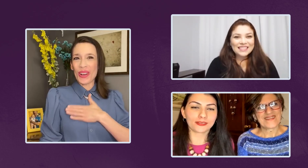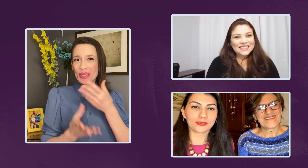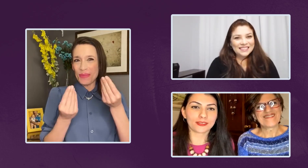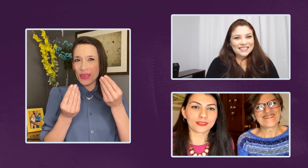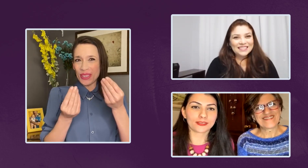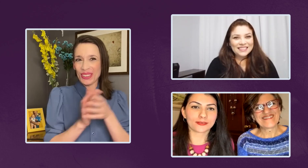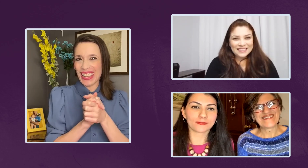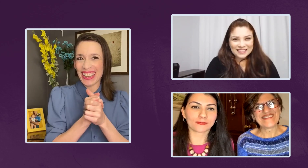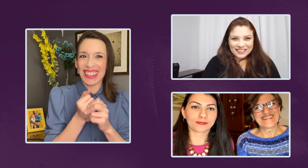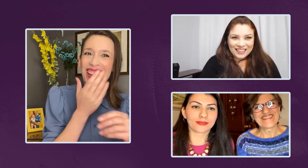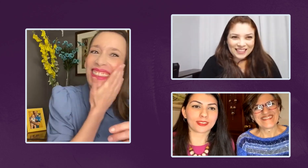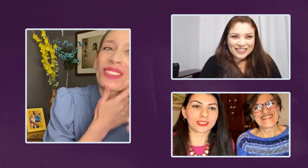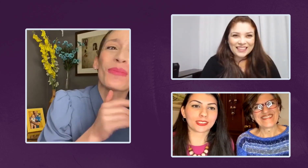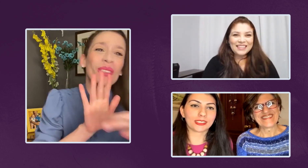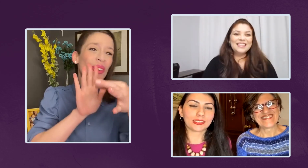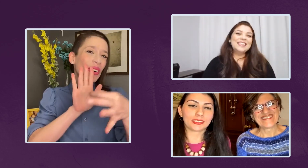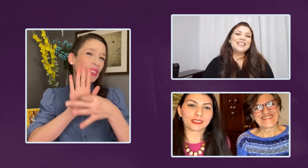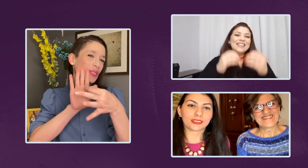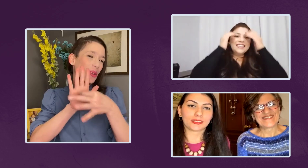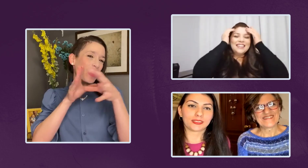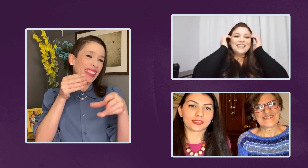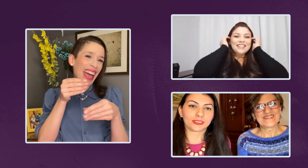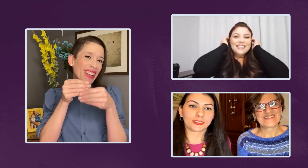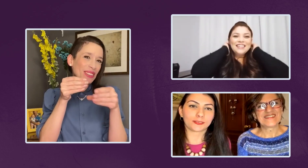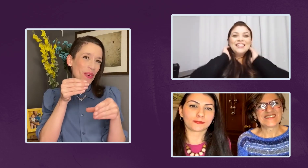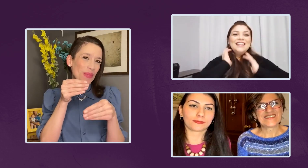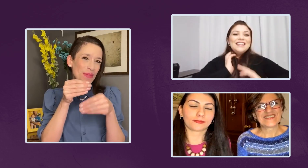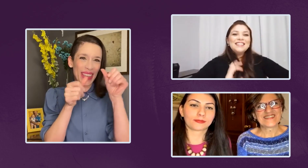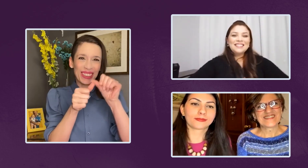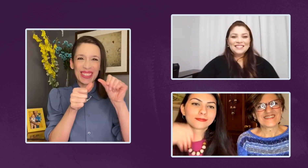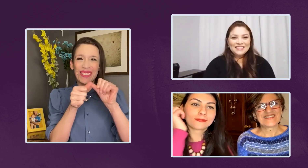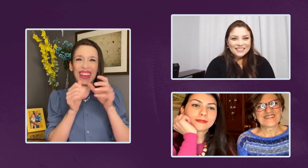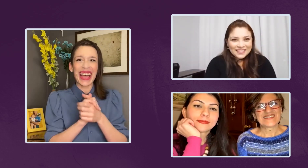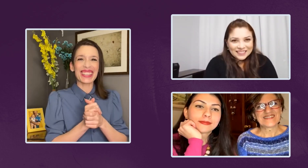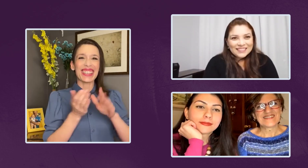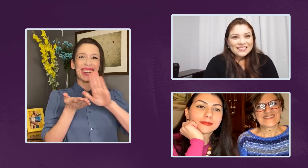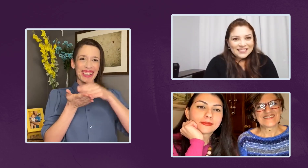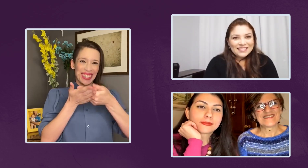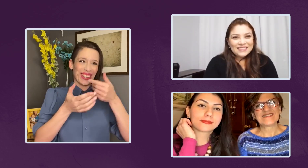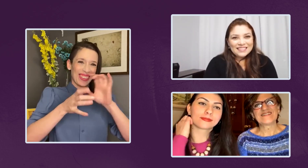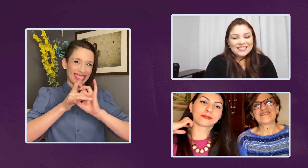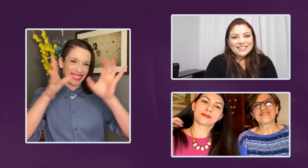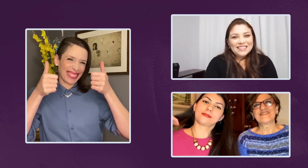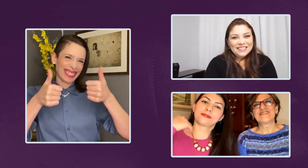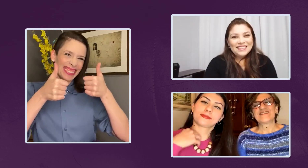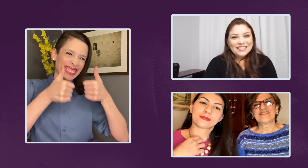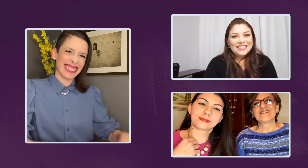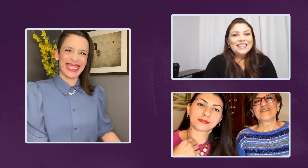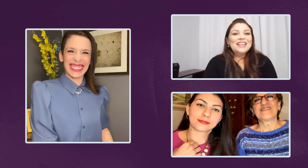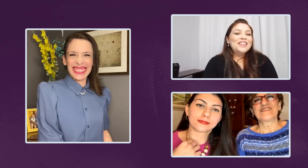eu gosto muito, né, das opiniões, dos comentários e complementos da Paty.